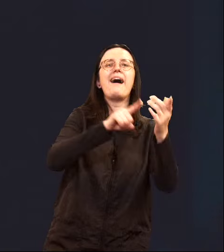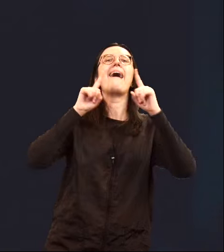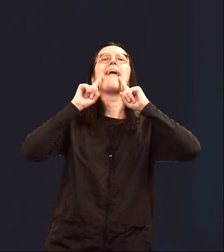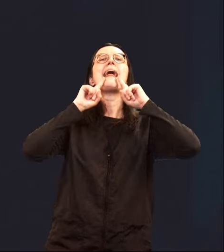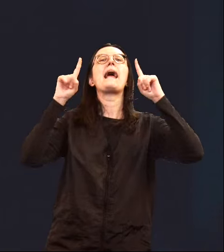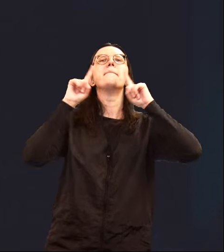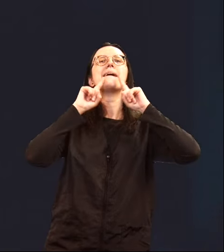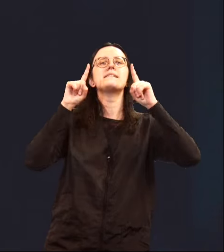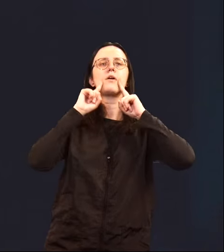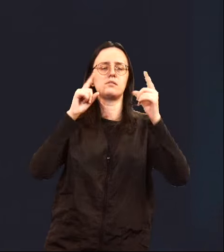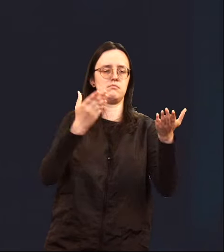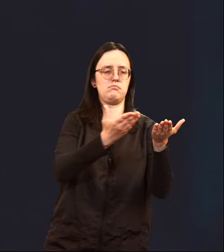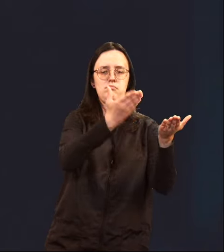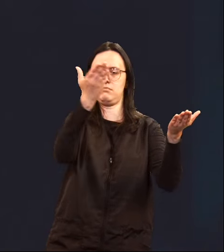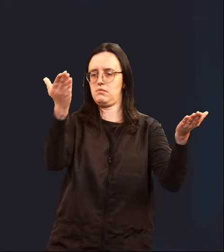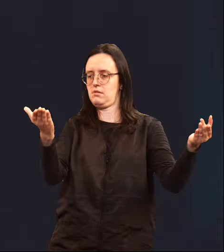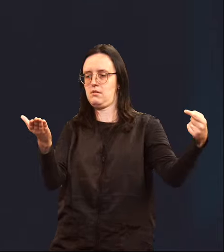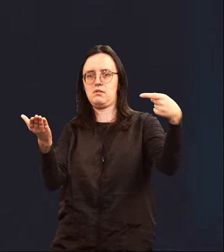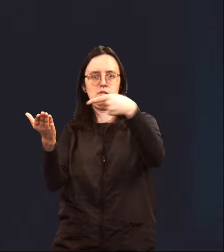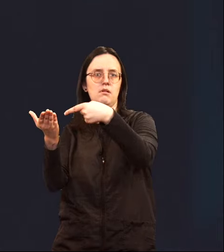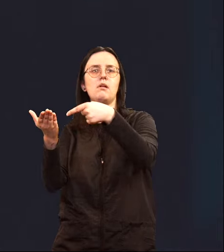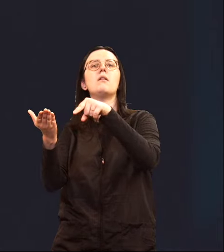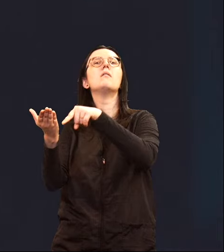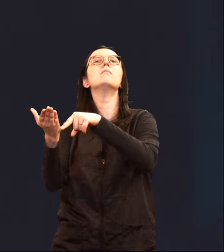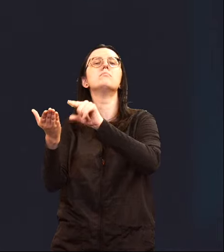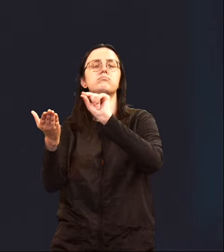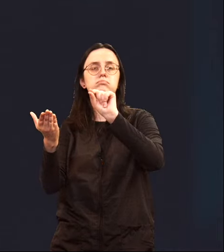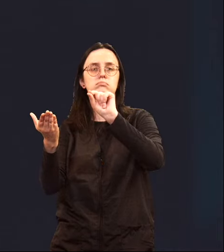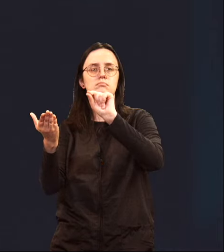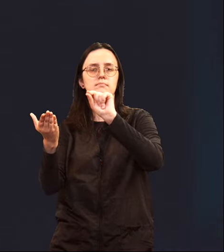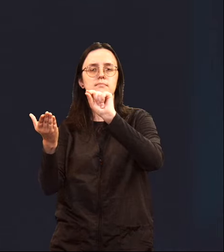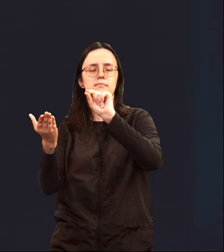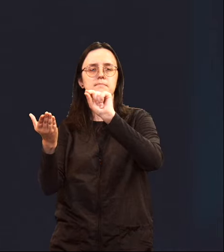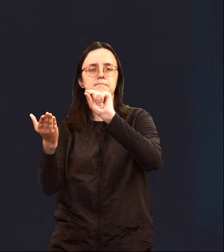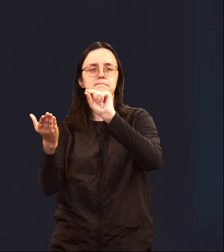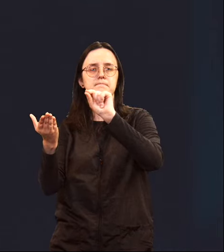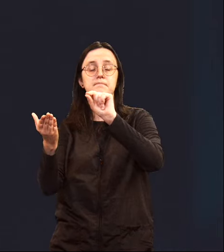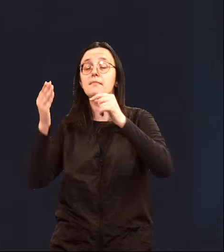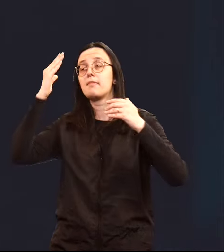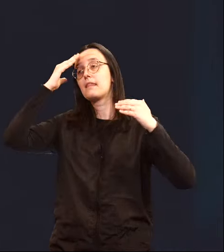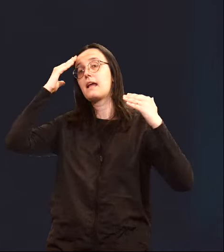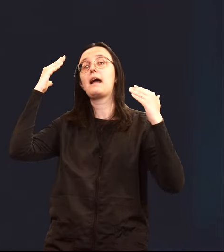reclamações. E no outro prato estava escrito